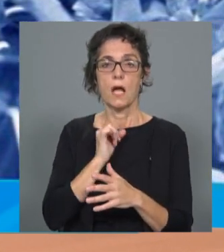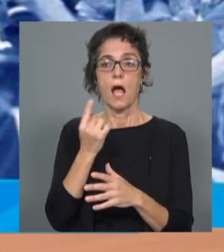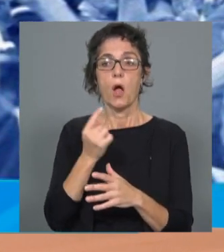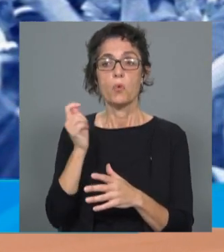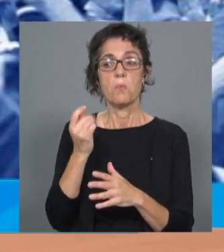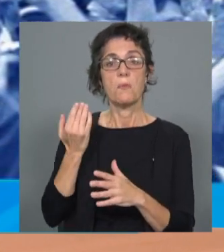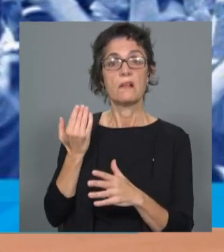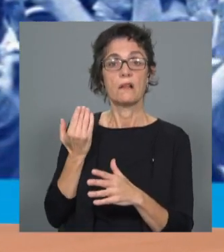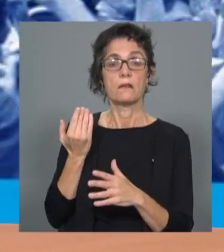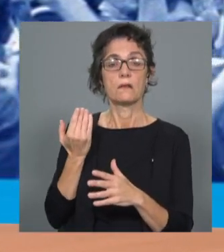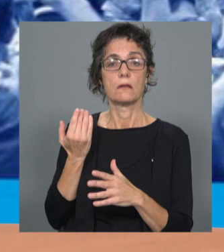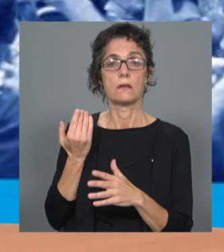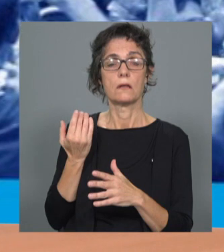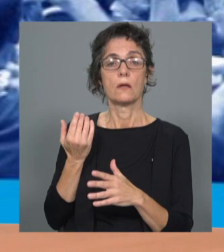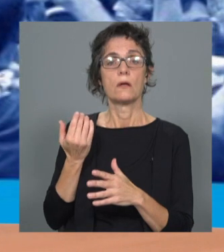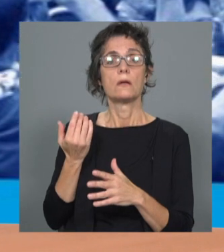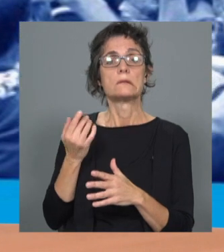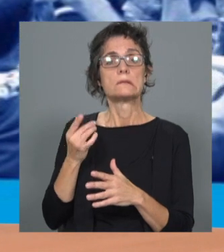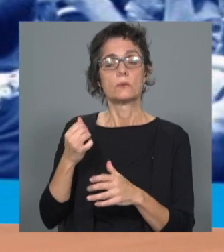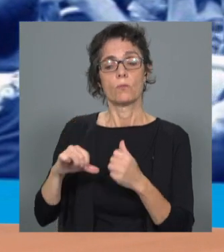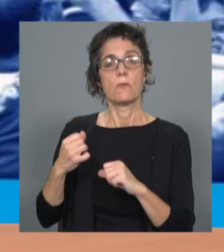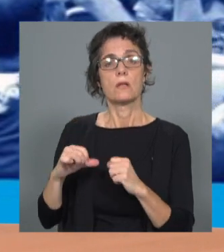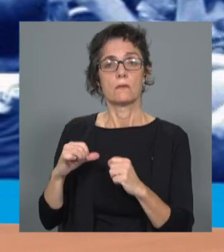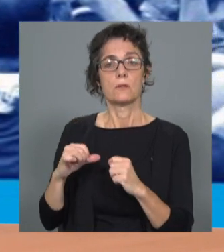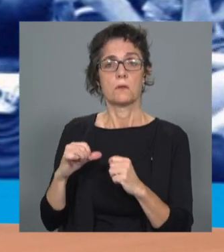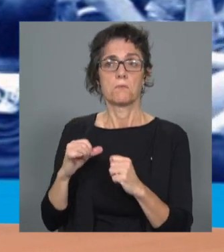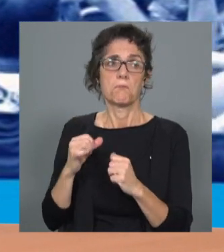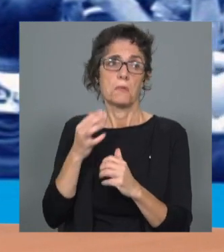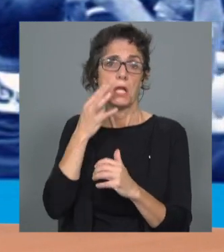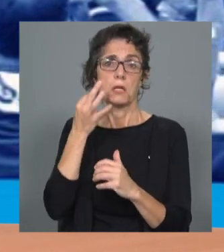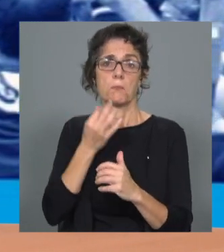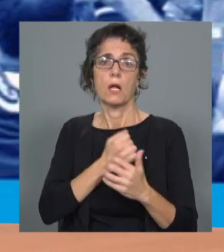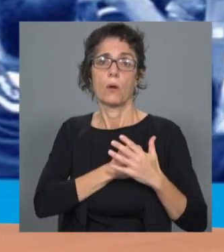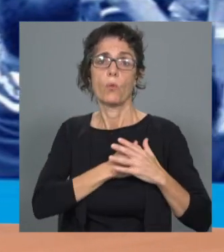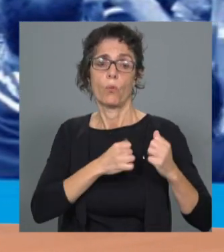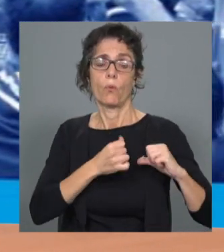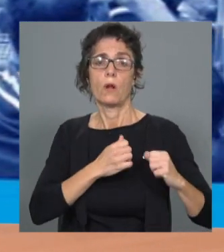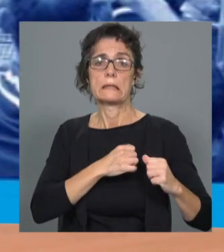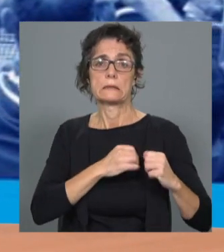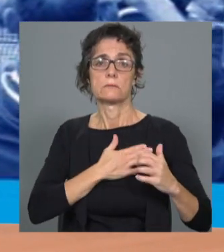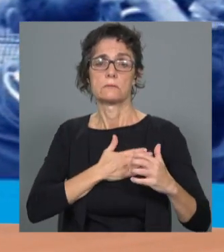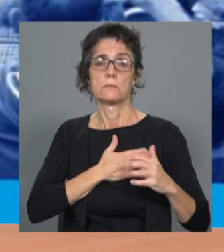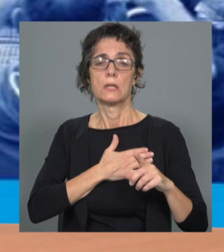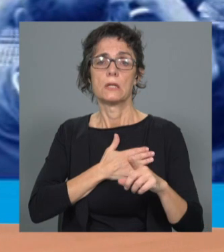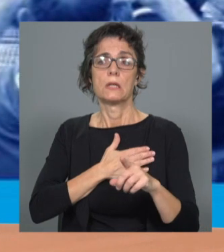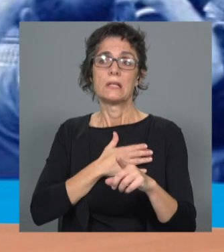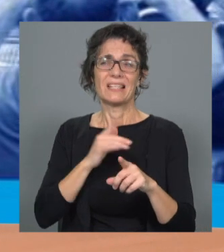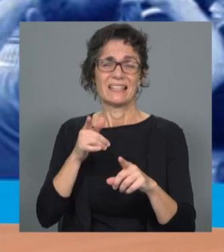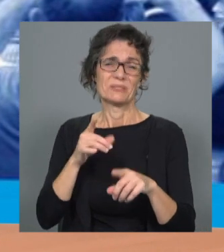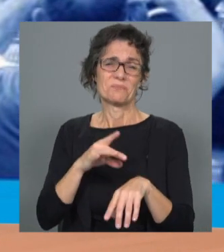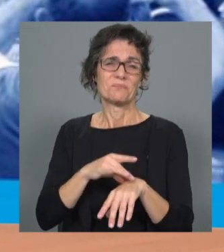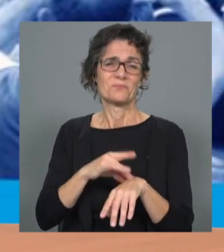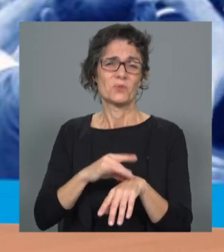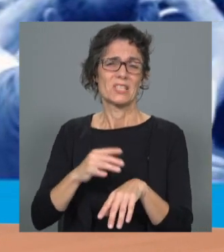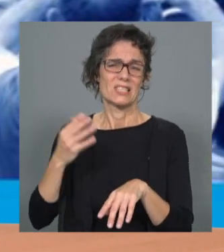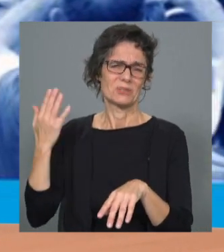coisa, uma intervenção cirúrgica muito simples ao coração. Ela já estava doente há bastante tempo,